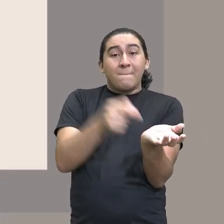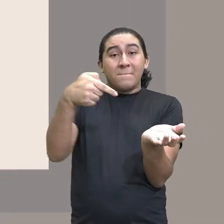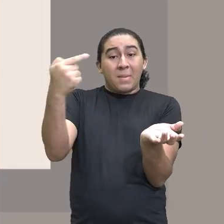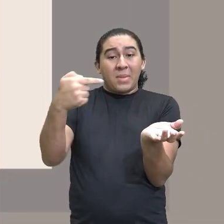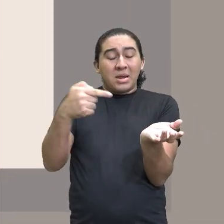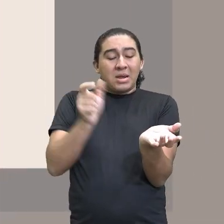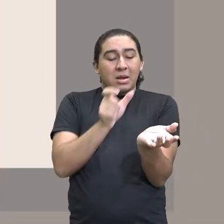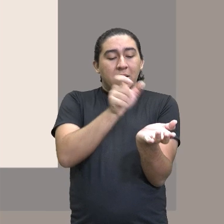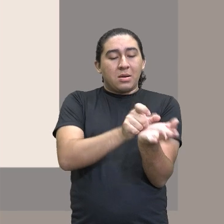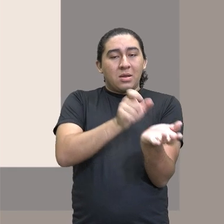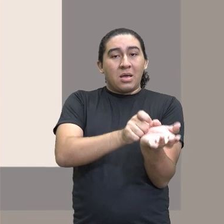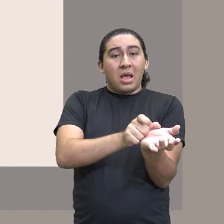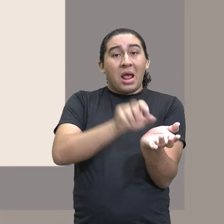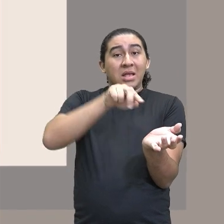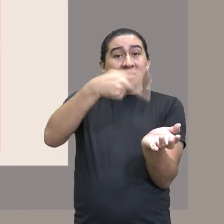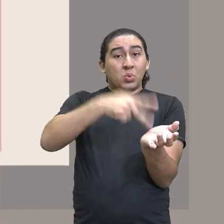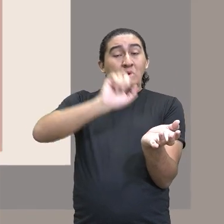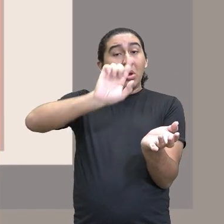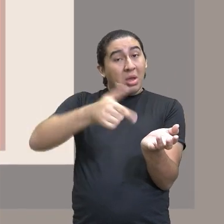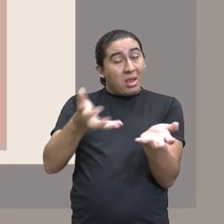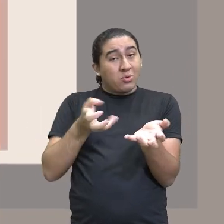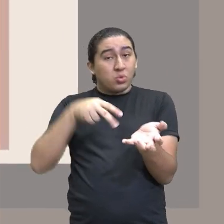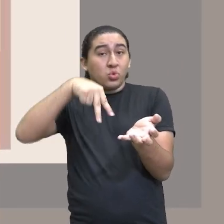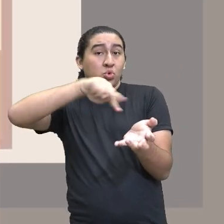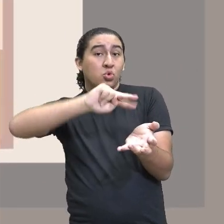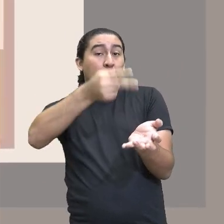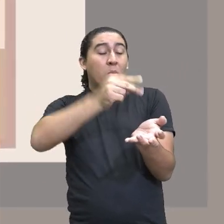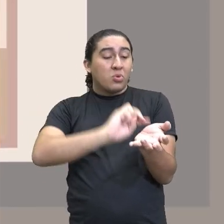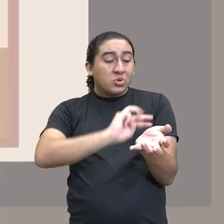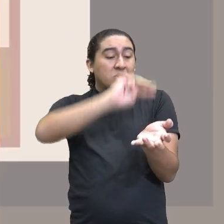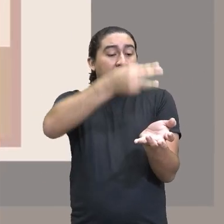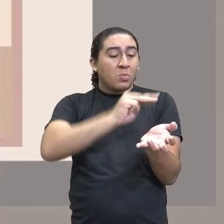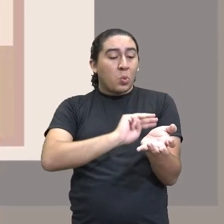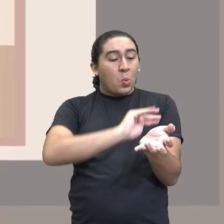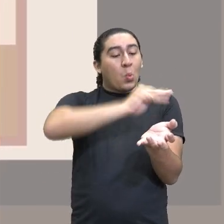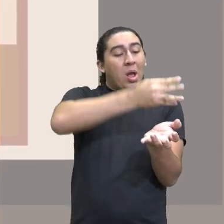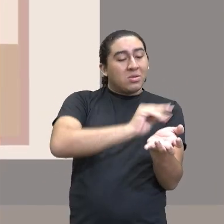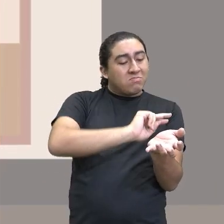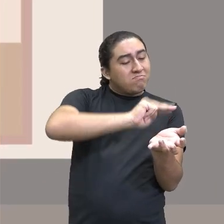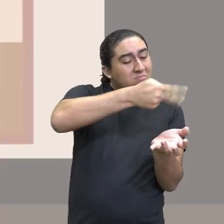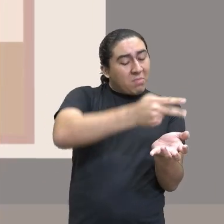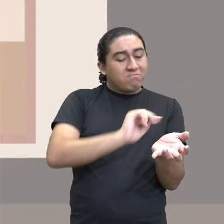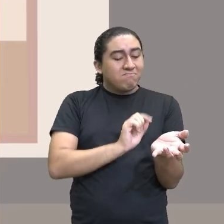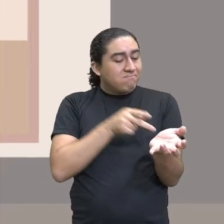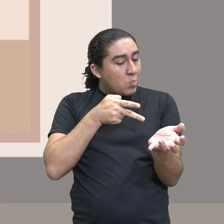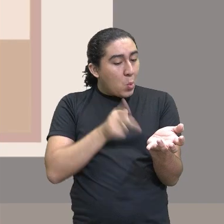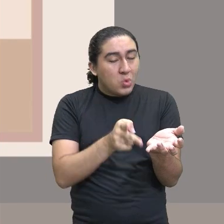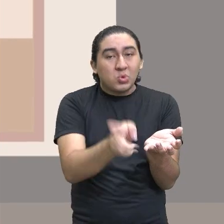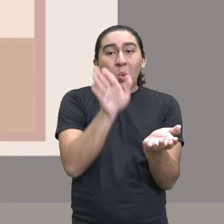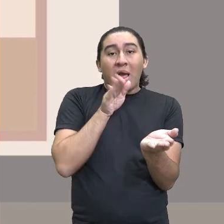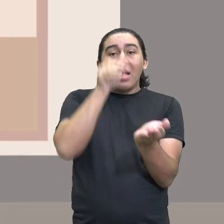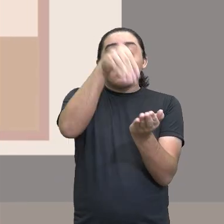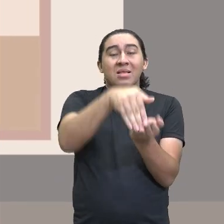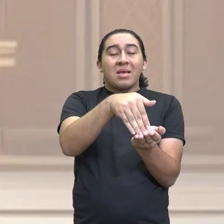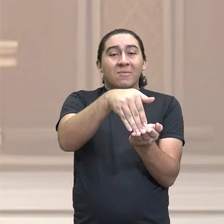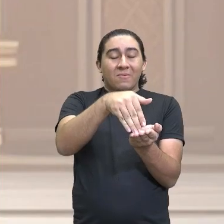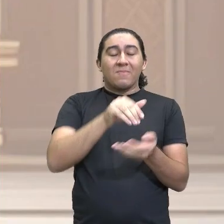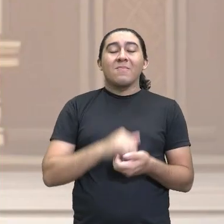para a segunda, 4 para a terceira, 8 para a quarta e assim sucessivamente até a última